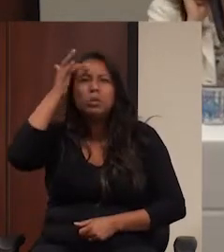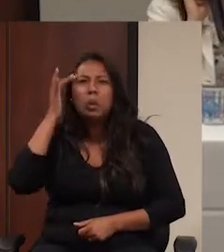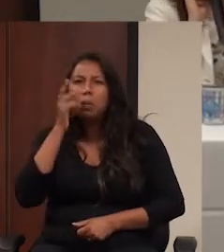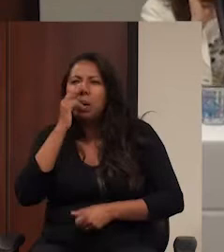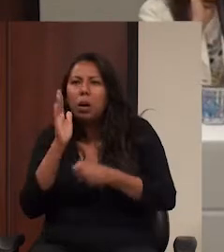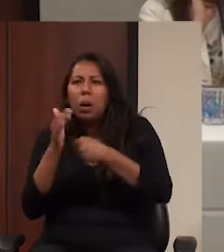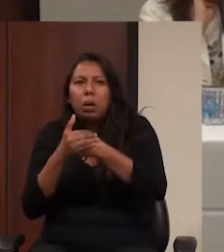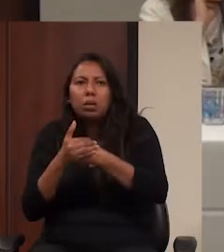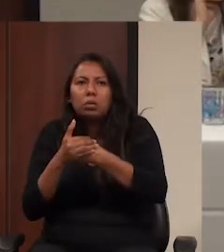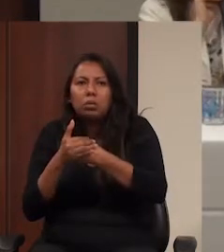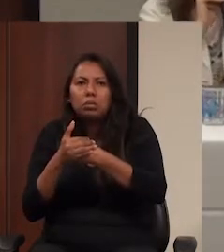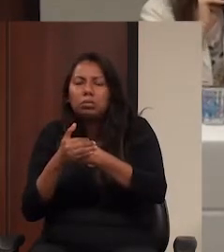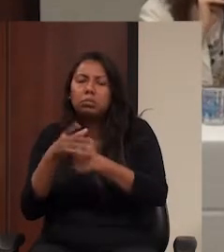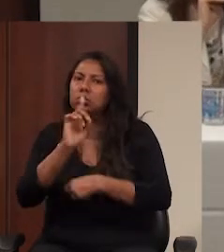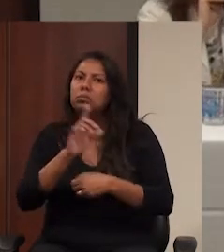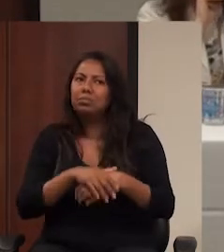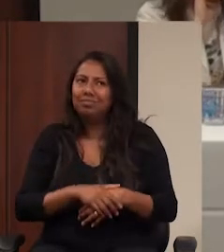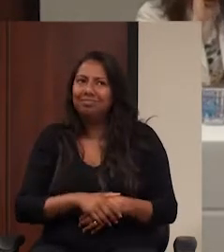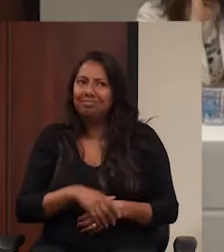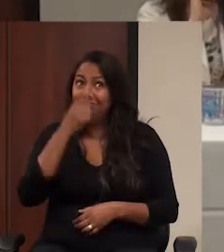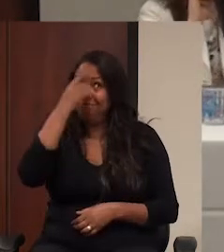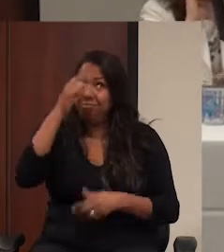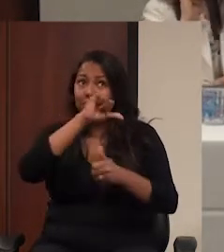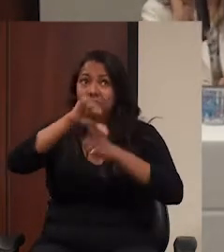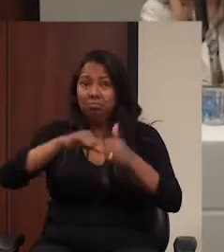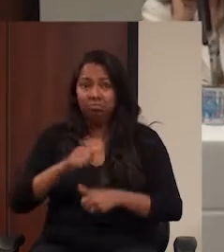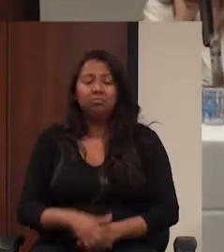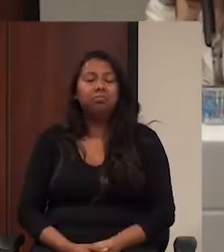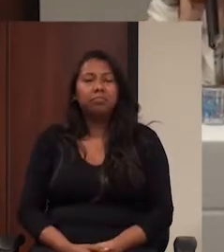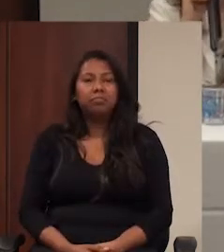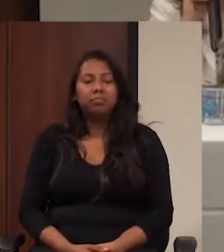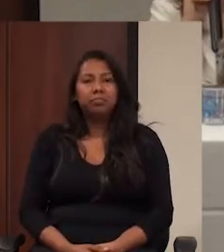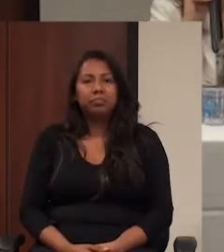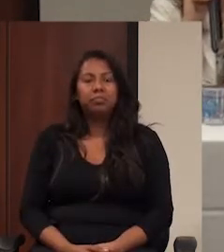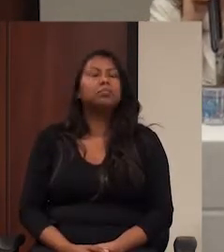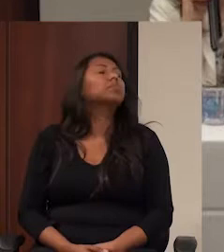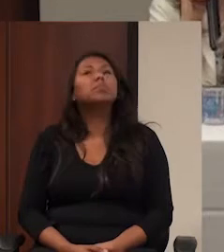coisa interessante, também uma mudança de paradigma, né?